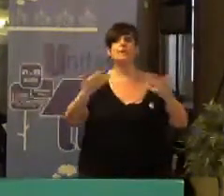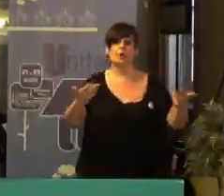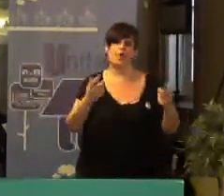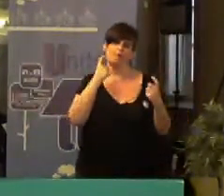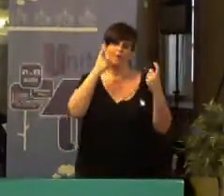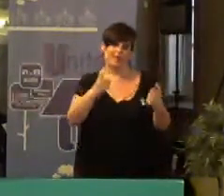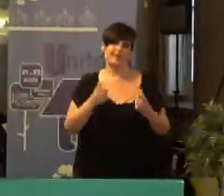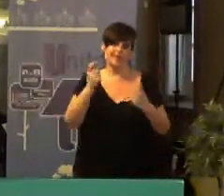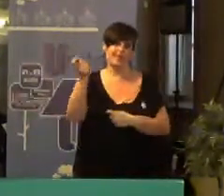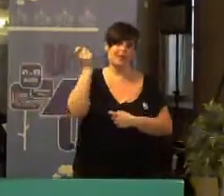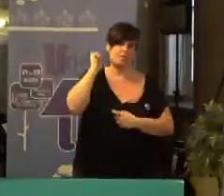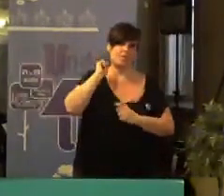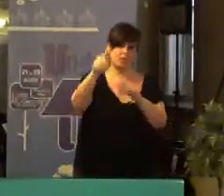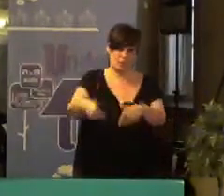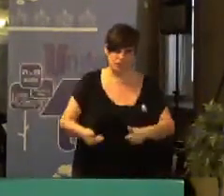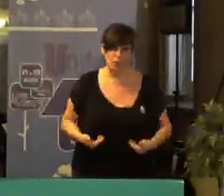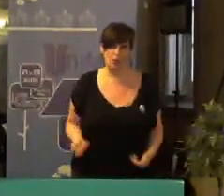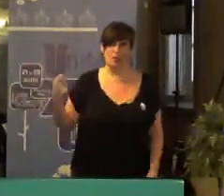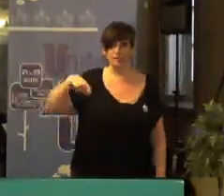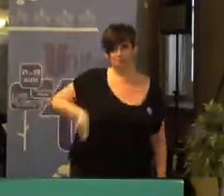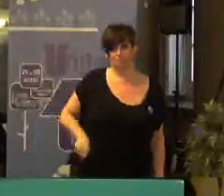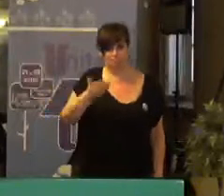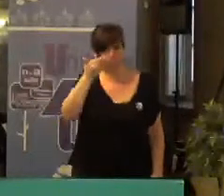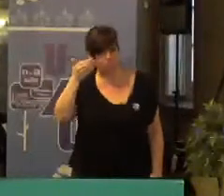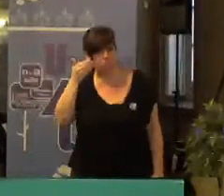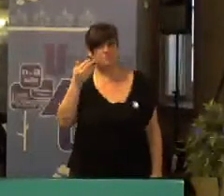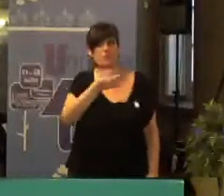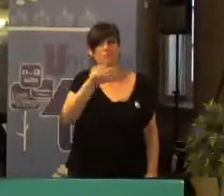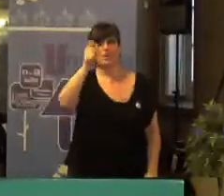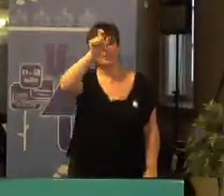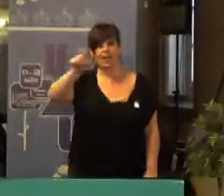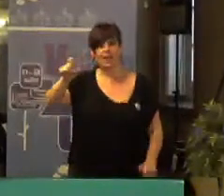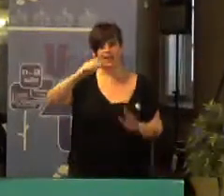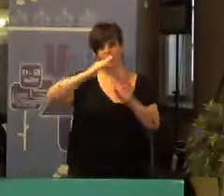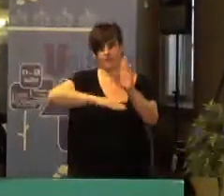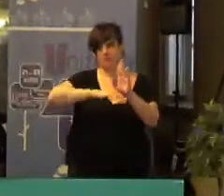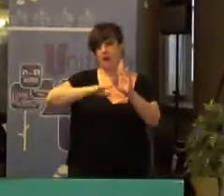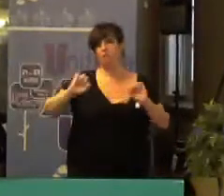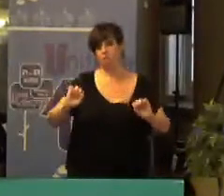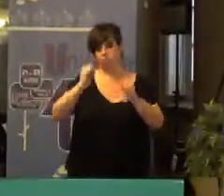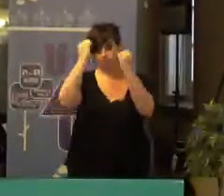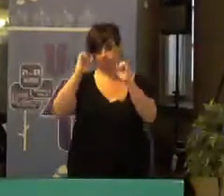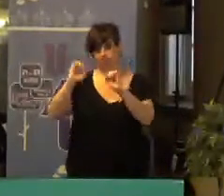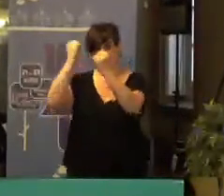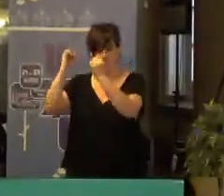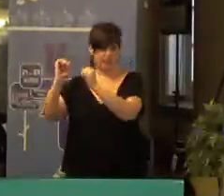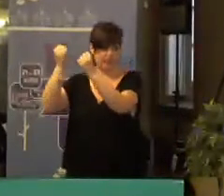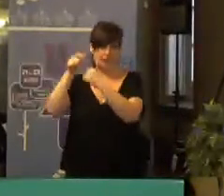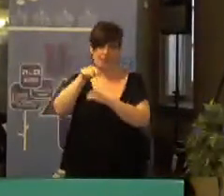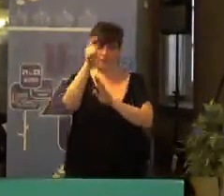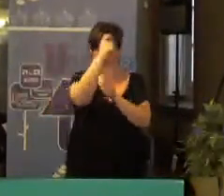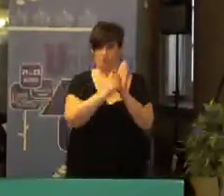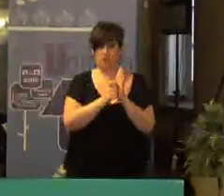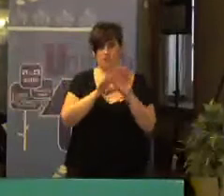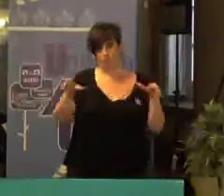pensões e rendimentos e a sobrevivência dos serviços públicos, muito magrinhos, coitadinhos. O Centeno não deixa mais,